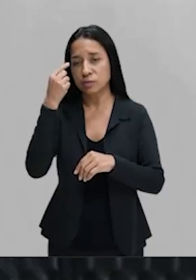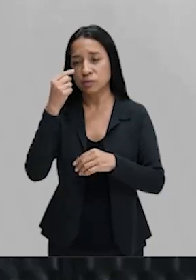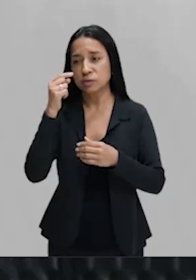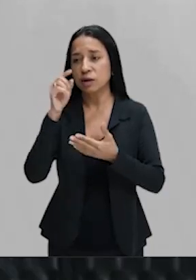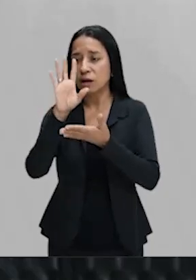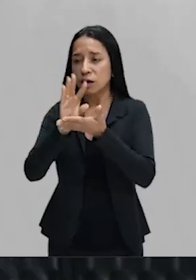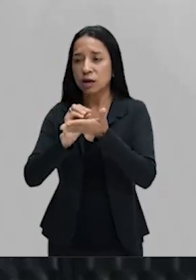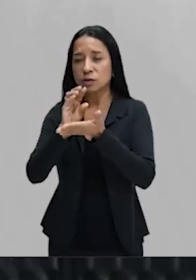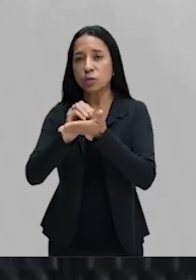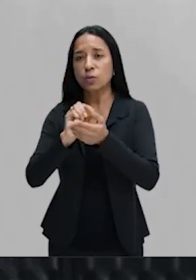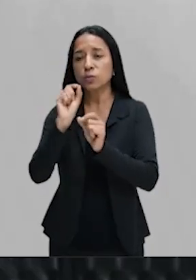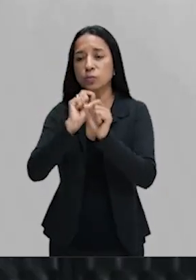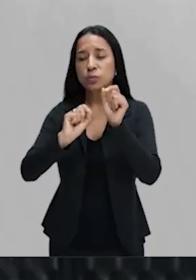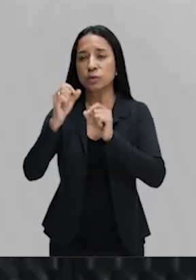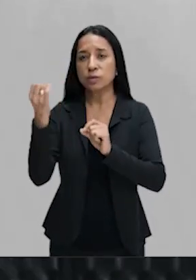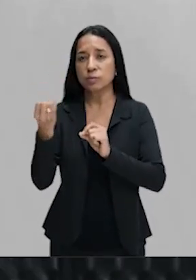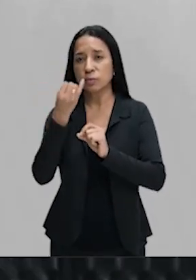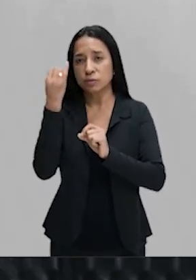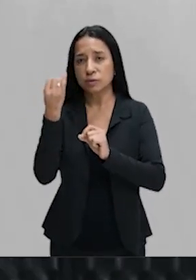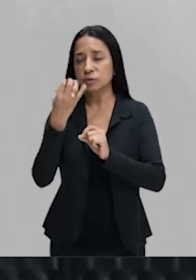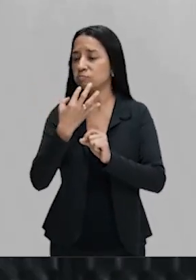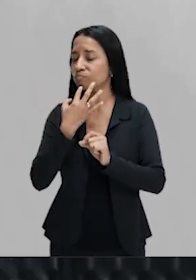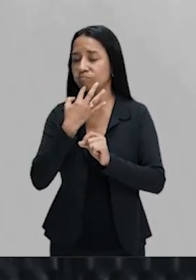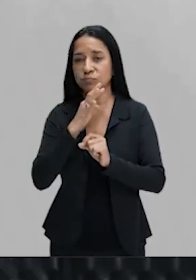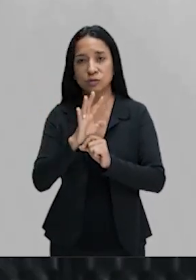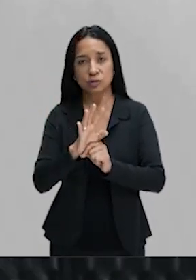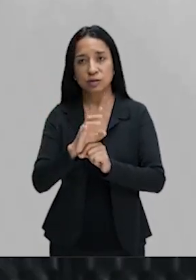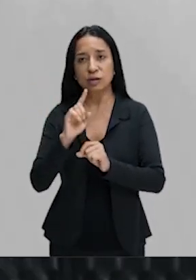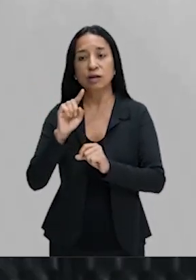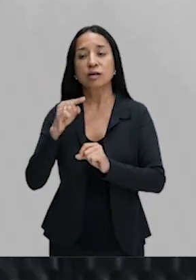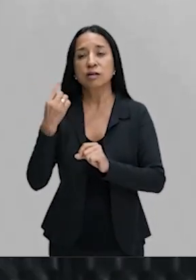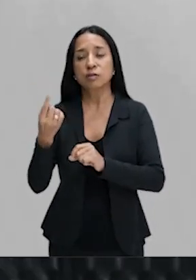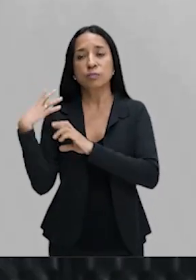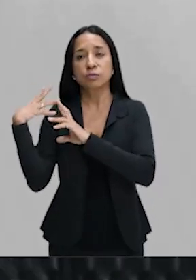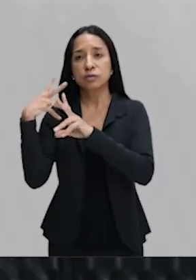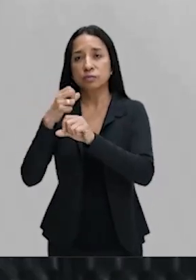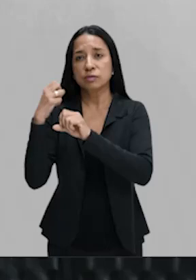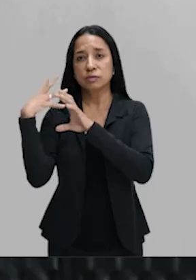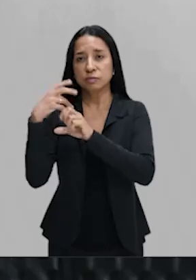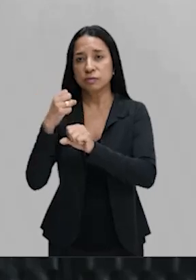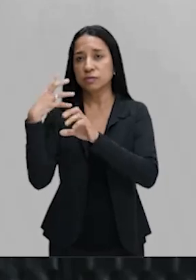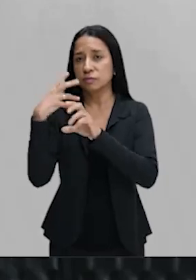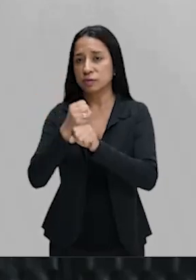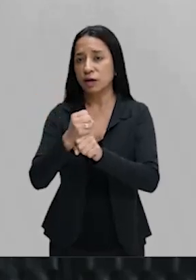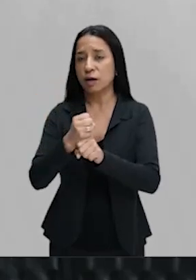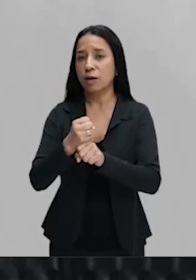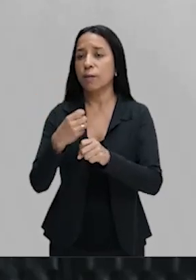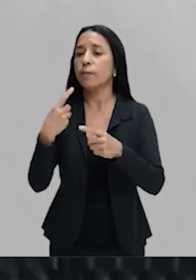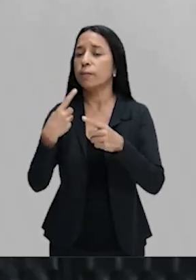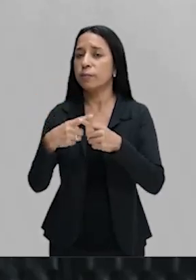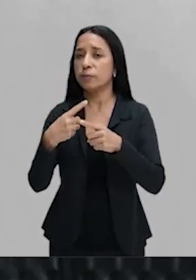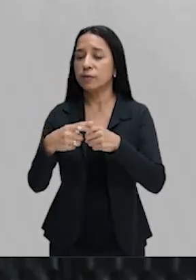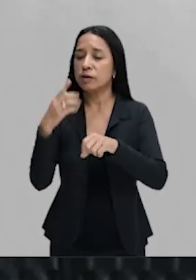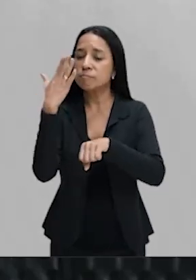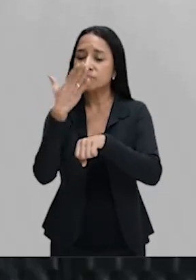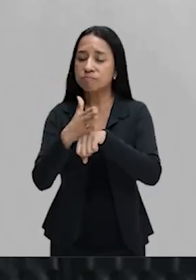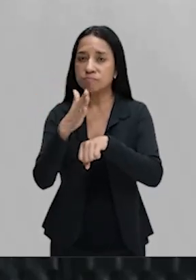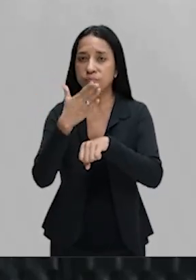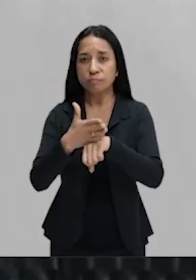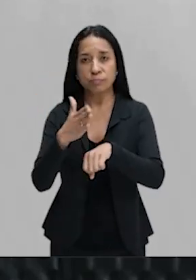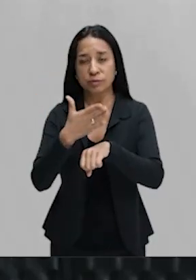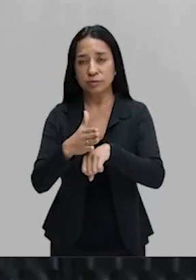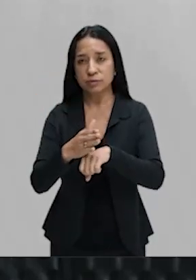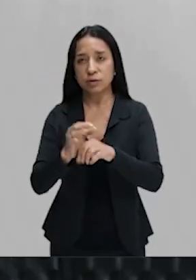acharem interessante, que não conhecerem, e depois vão revisar e revisar e revisar, porque isso aqui é um exercício de prática,